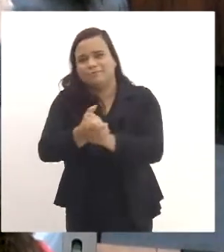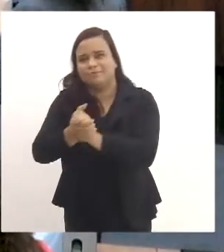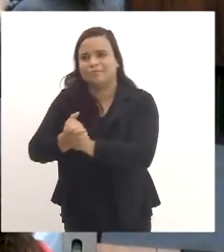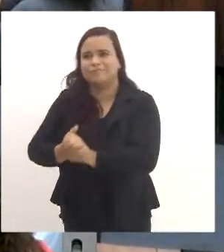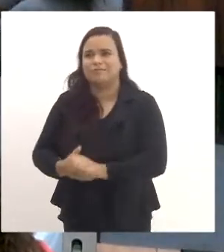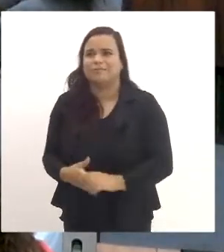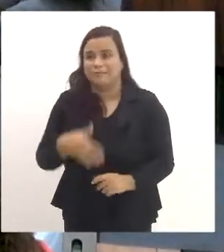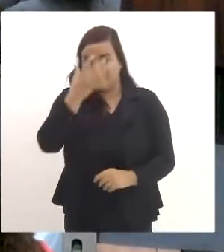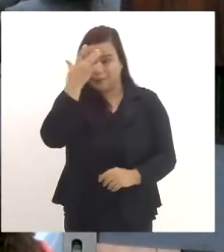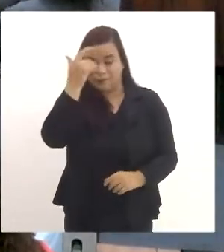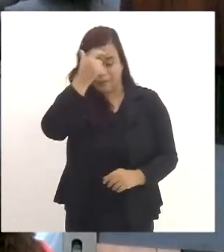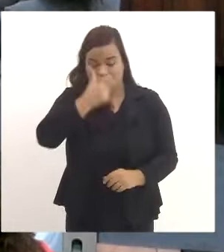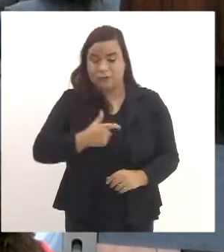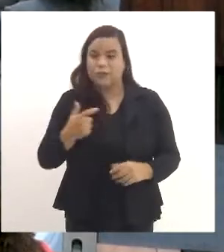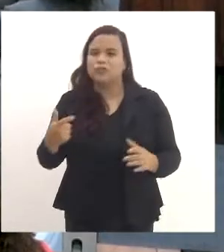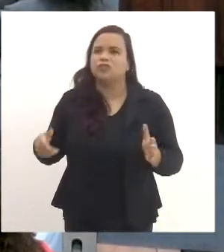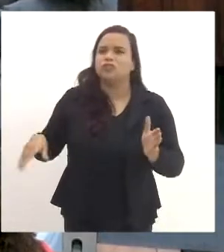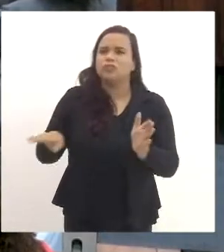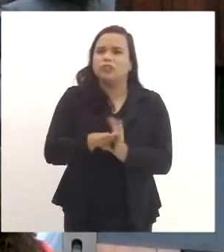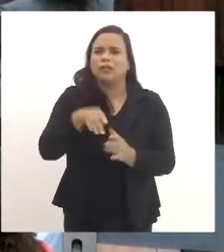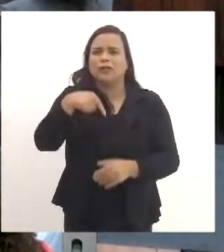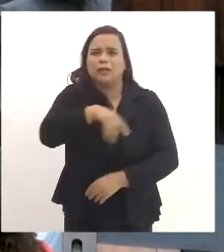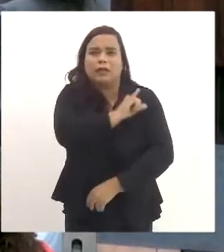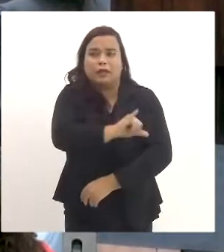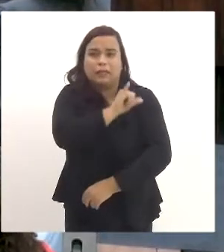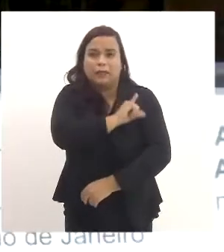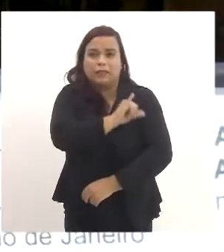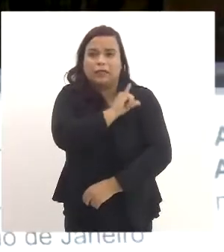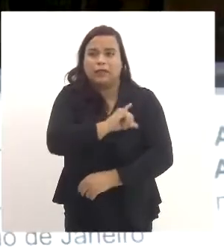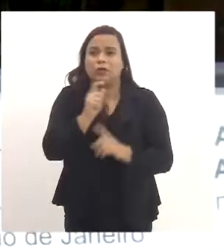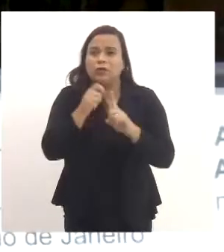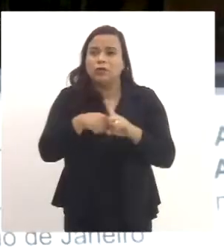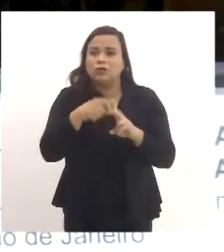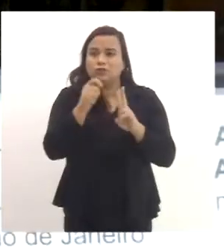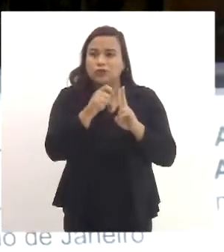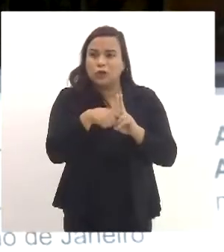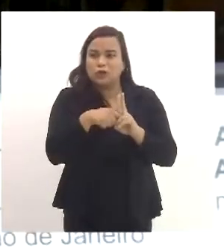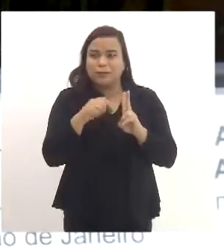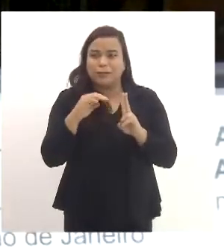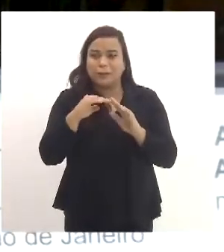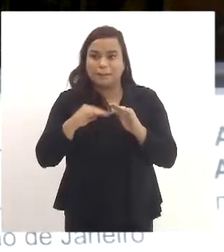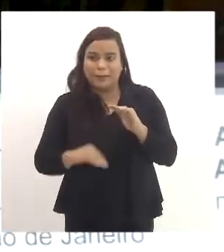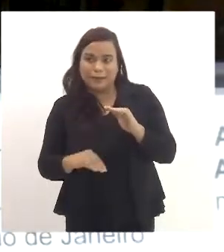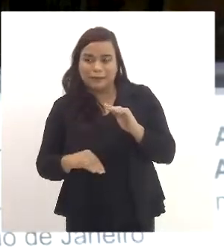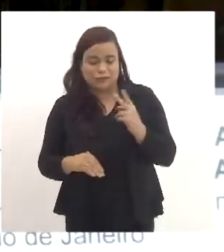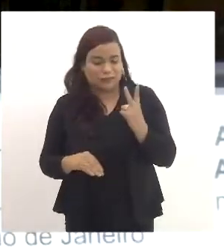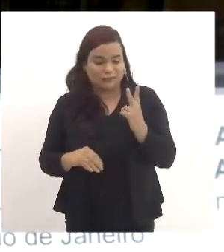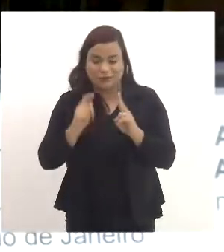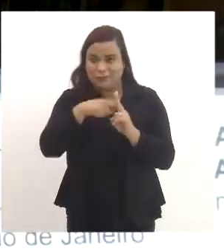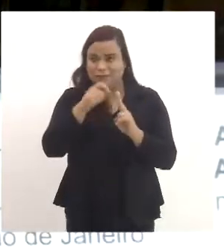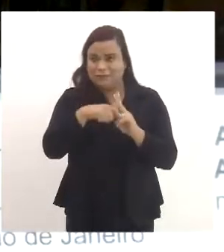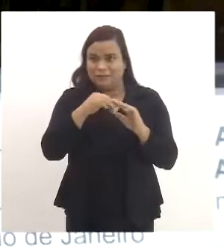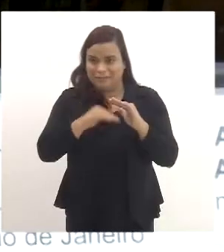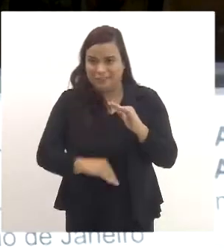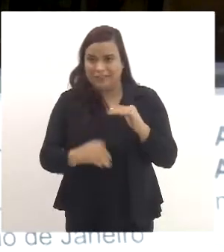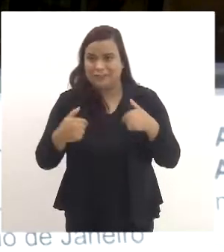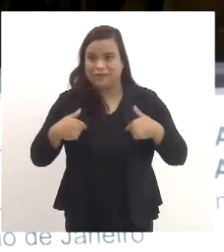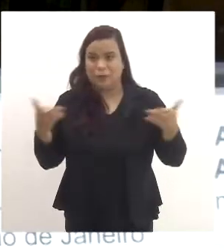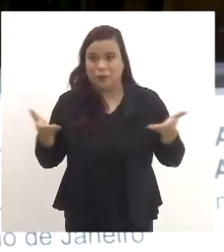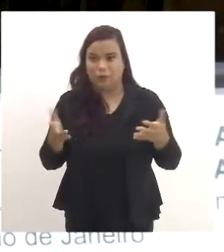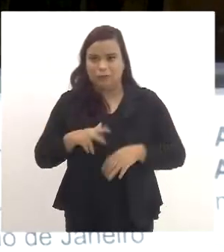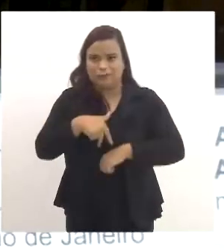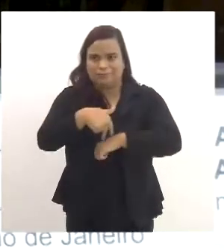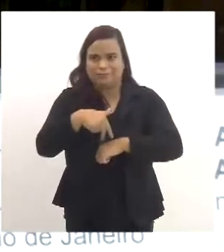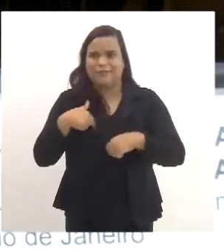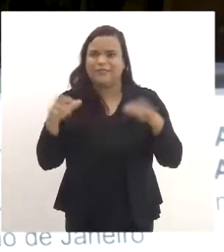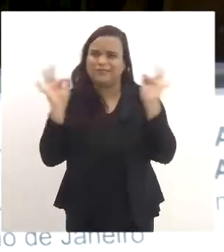como eu, que chegou ao Rio de Janeiro há menos de 2 meses, estar aqui hoje é não só uma honra,